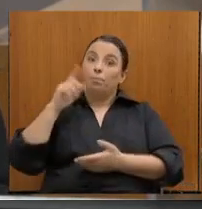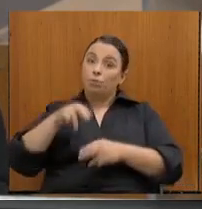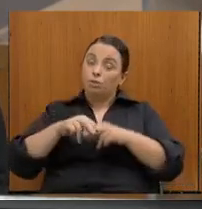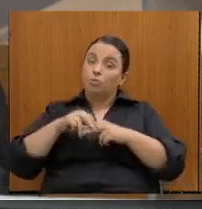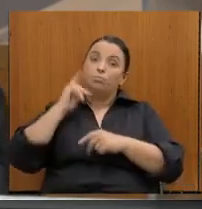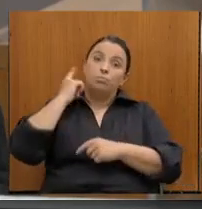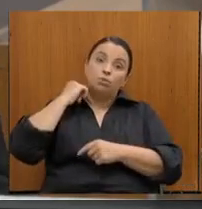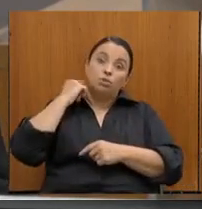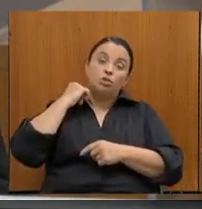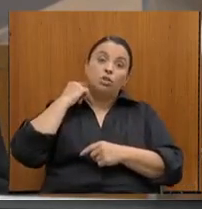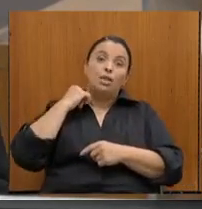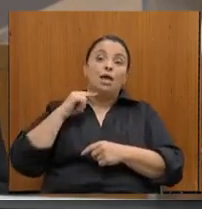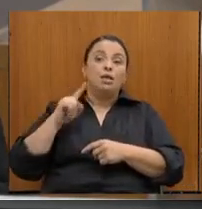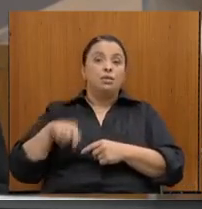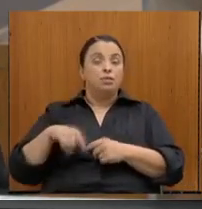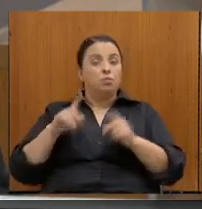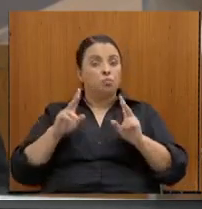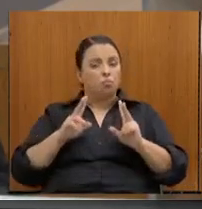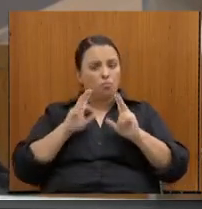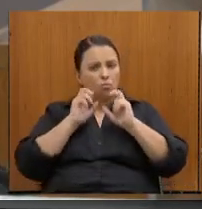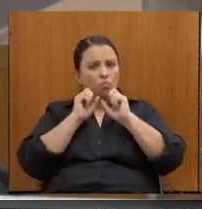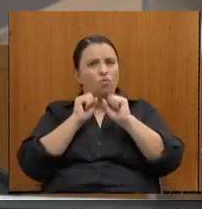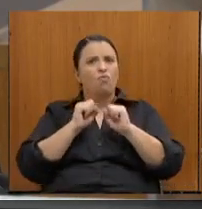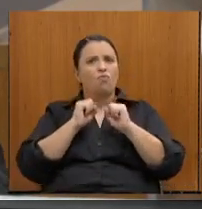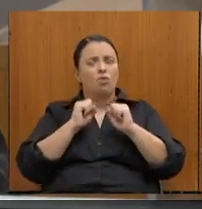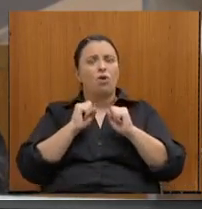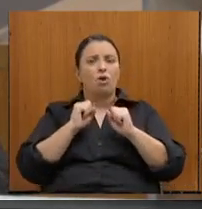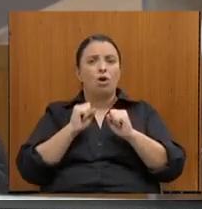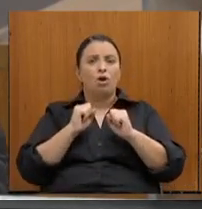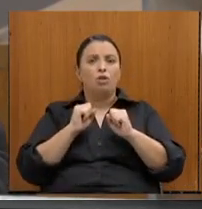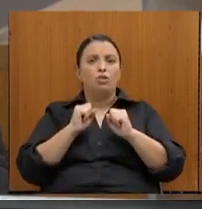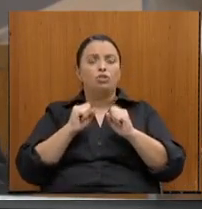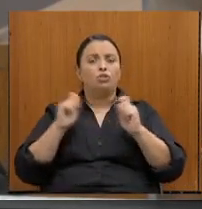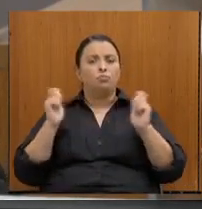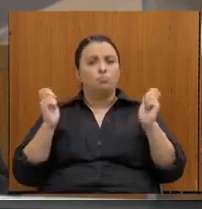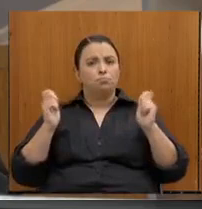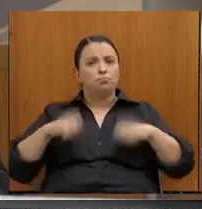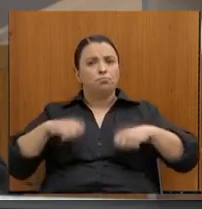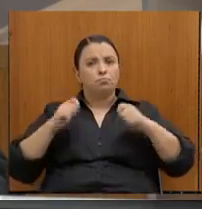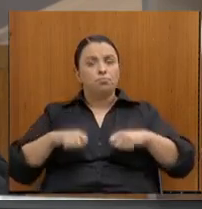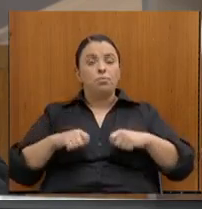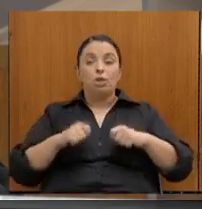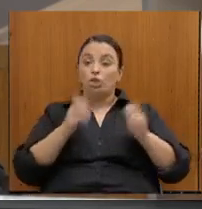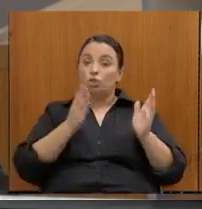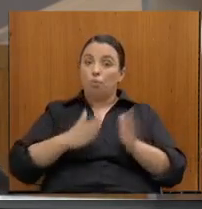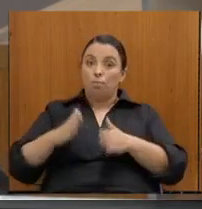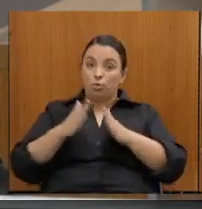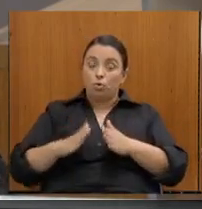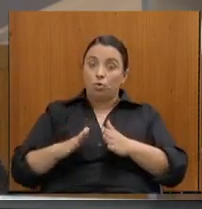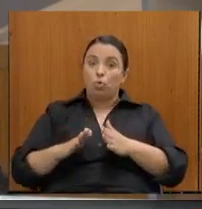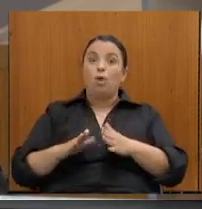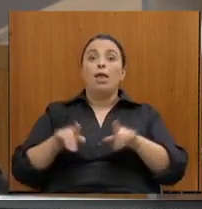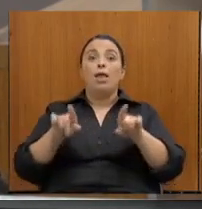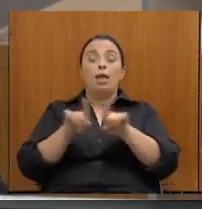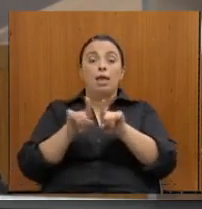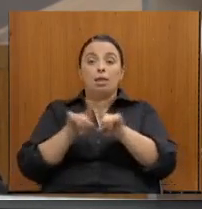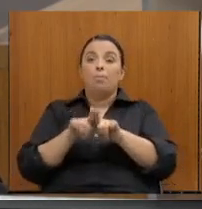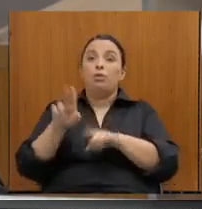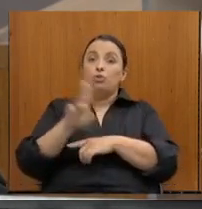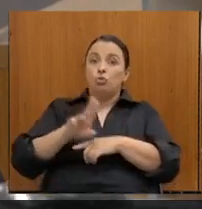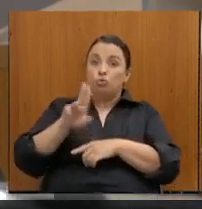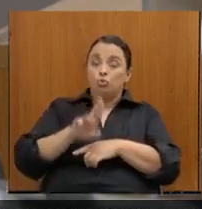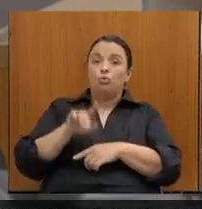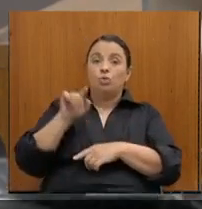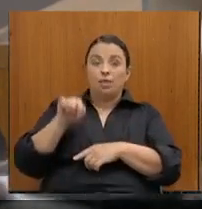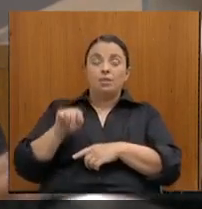a um potencial não só produtor mas também consumidor dessa cadeia de